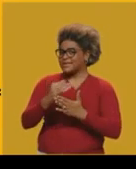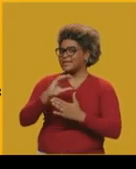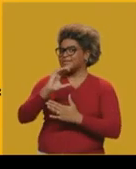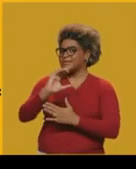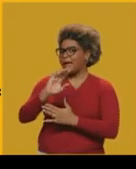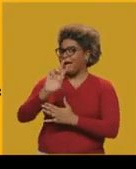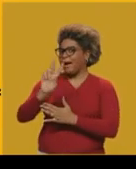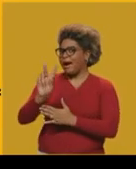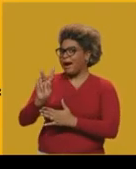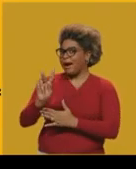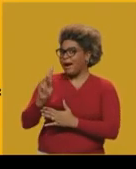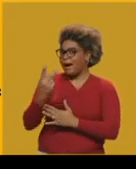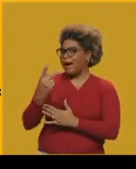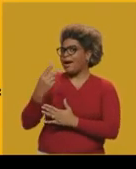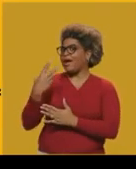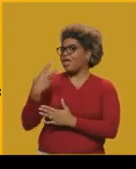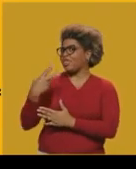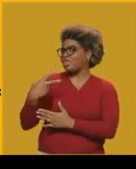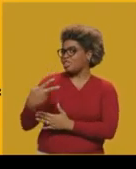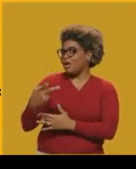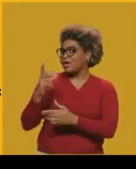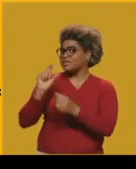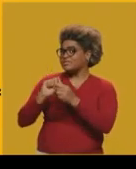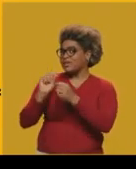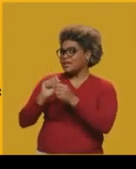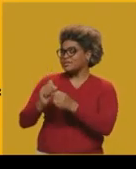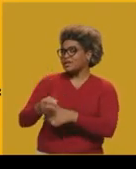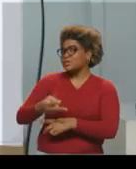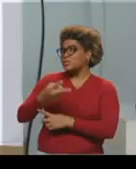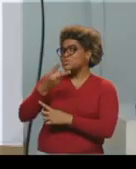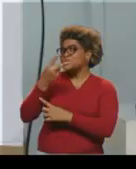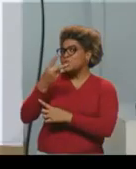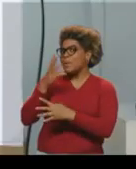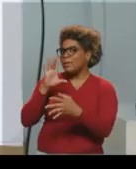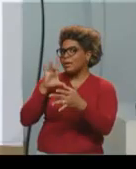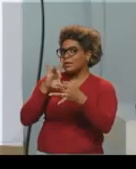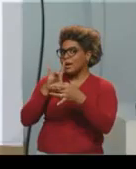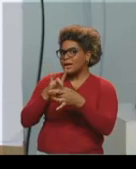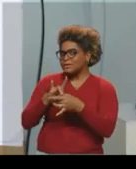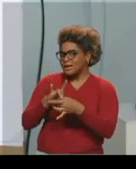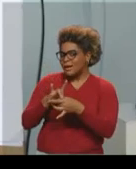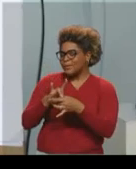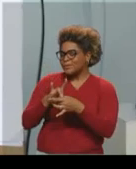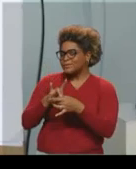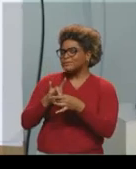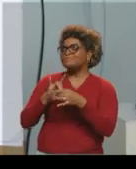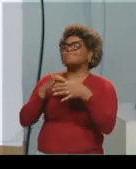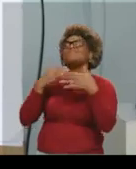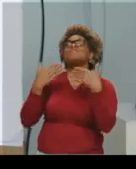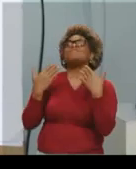ligação, então o próximo carbono é o carbono 2. Então é